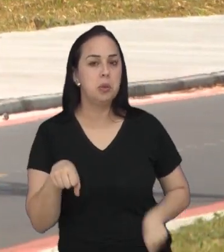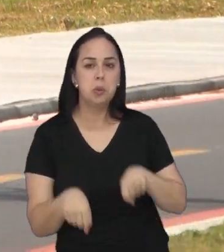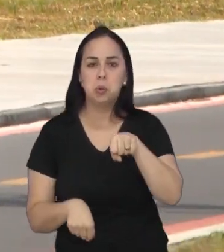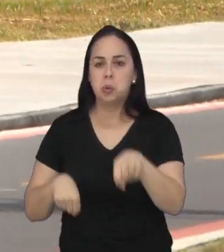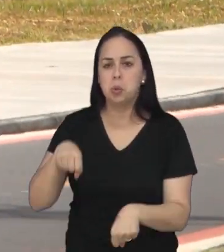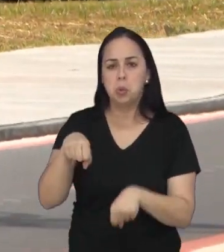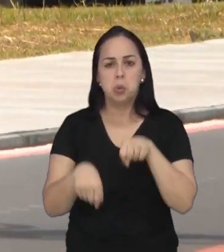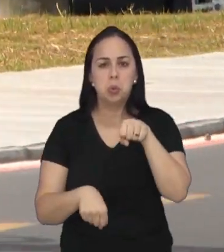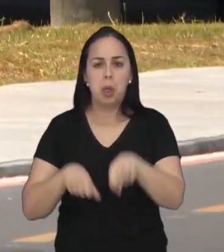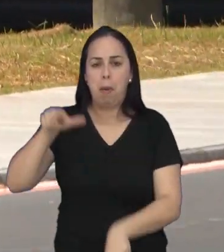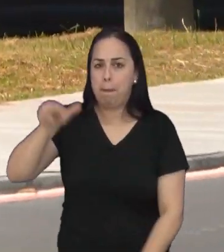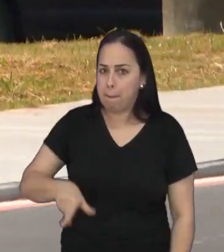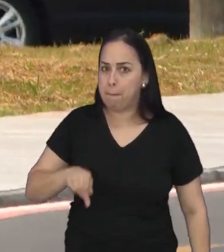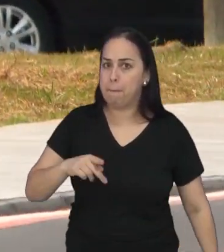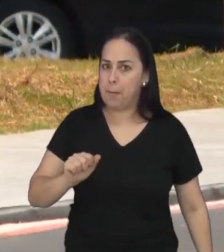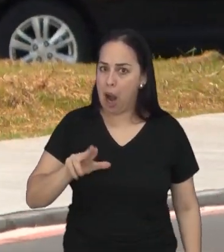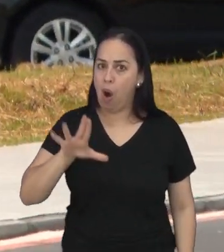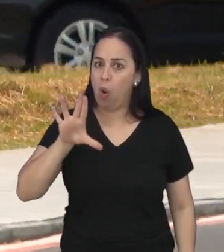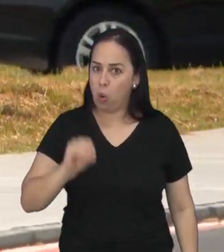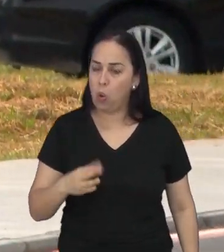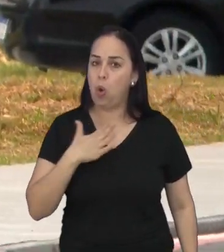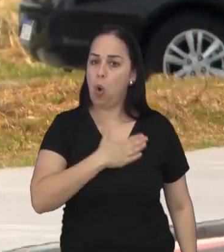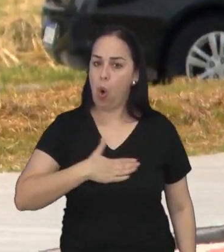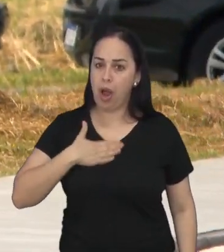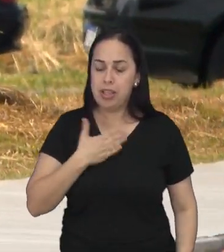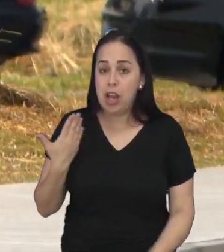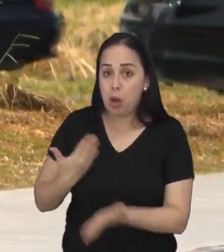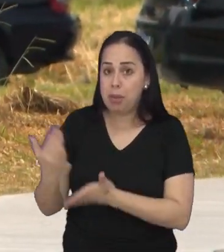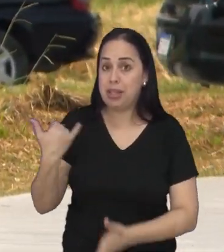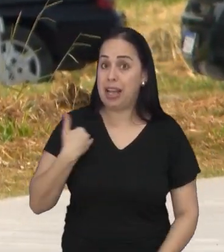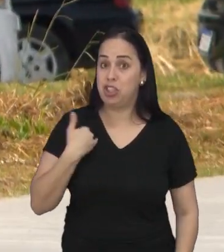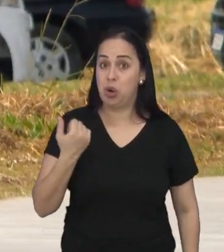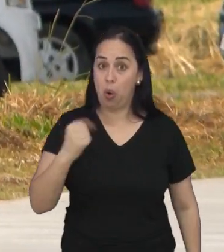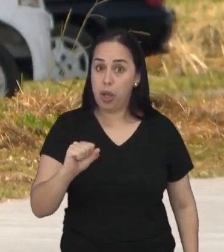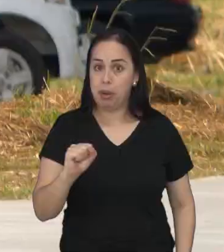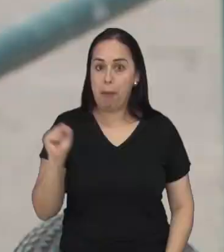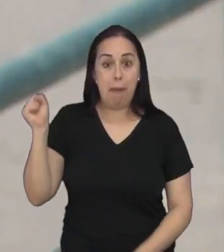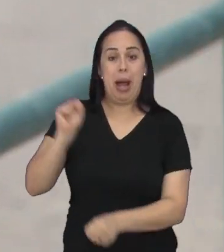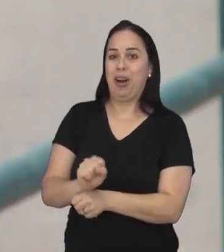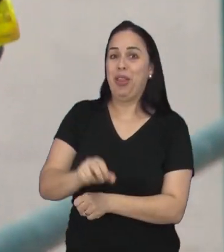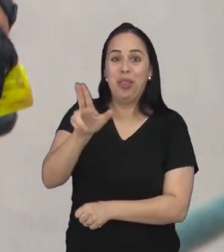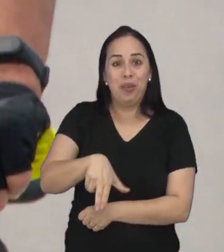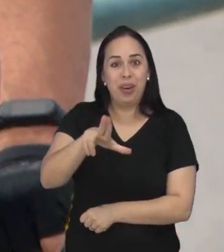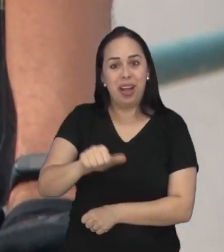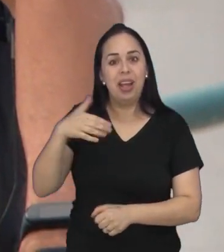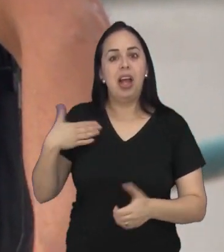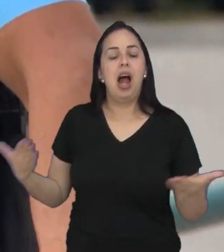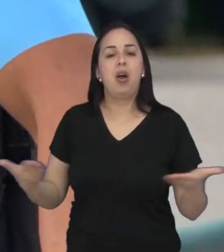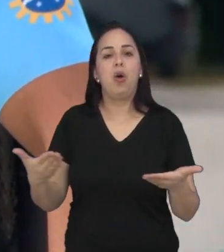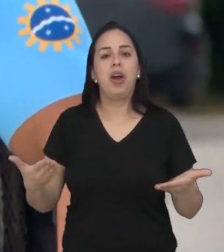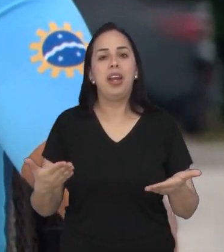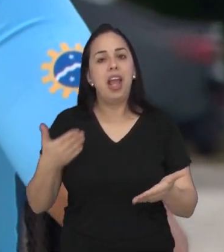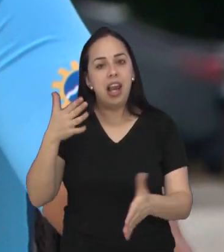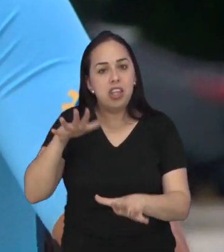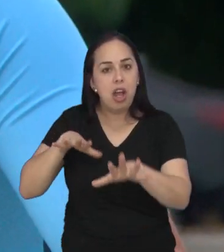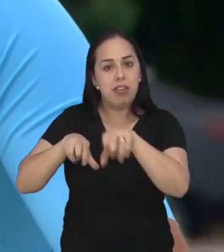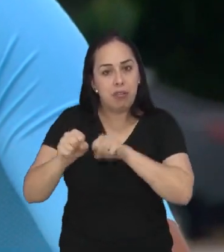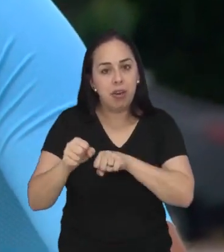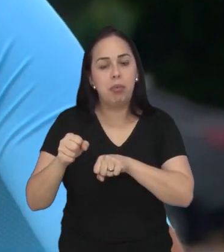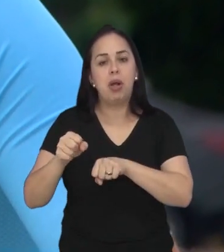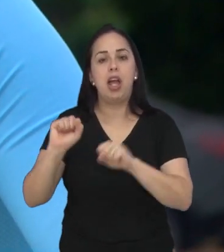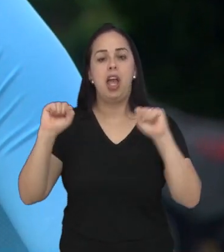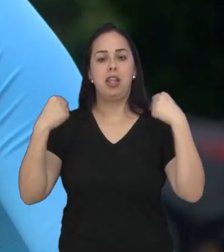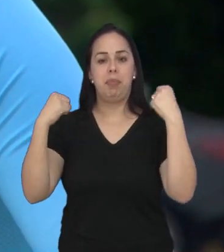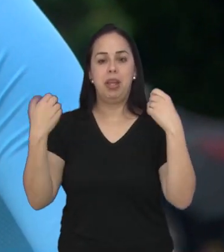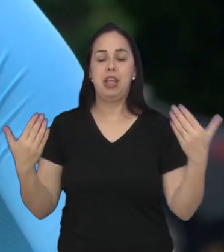pedalar é a paixão do Paulo começou Aos 8 anos e nunca mais parou hoje é formado em educação física e